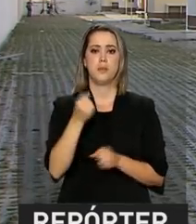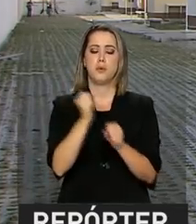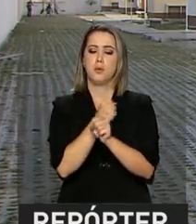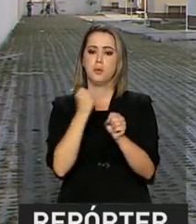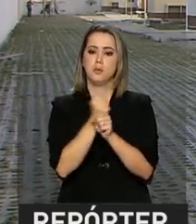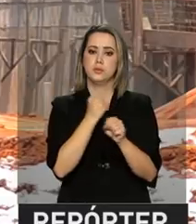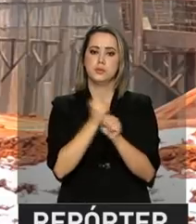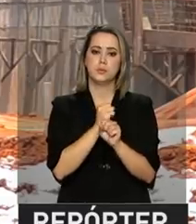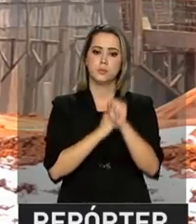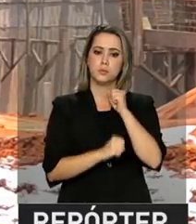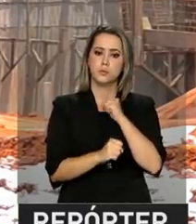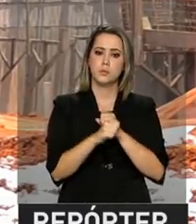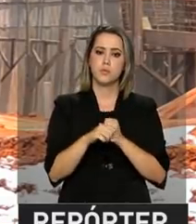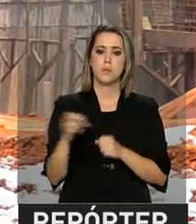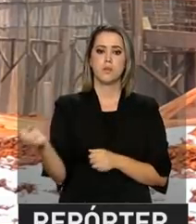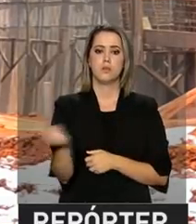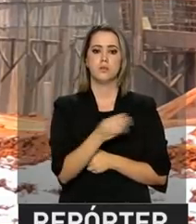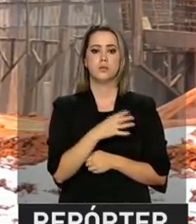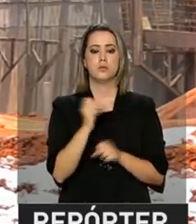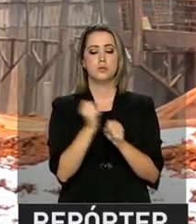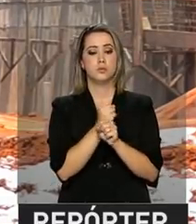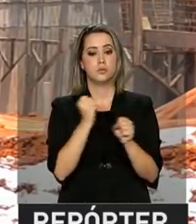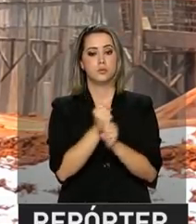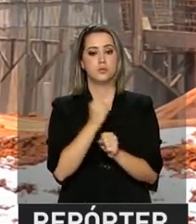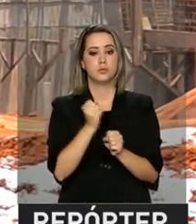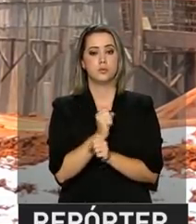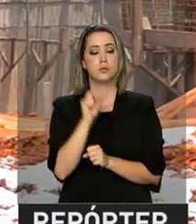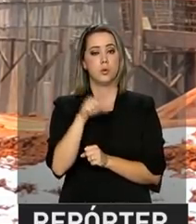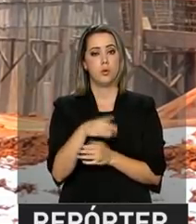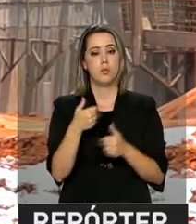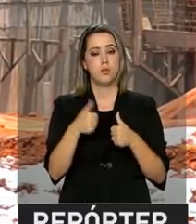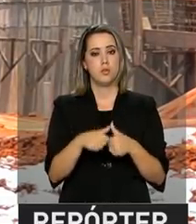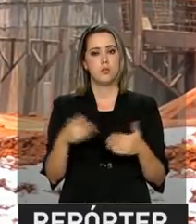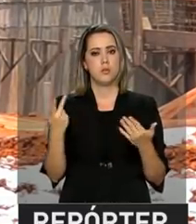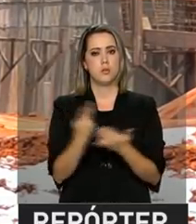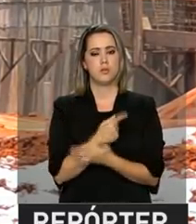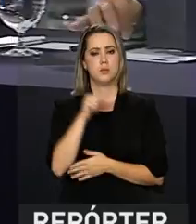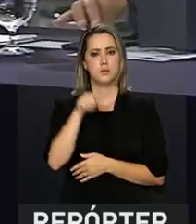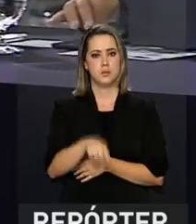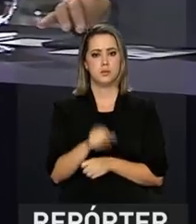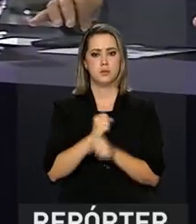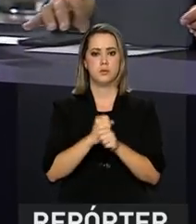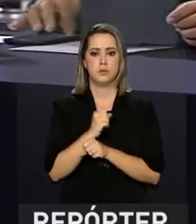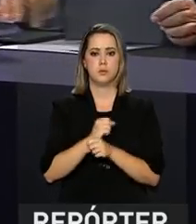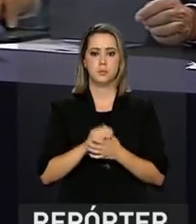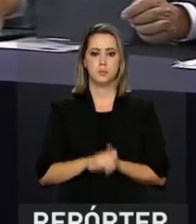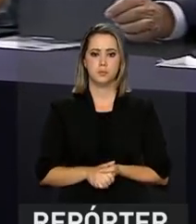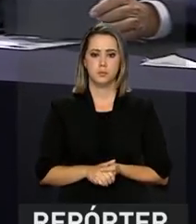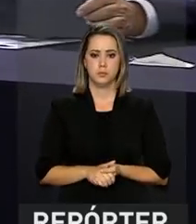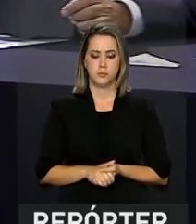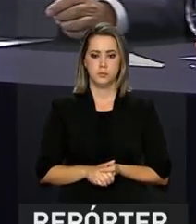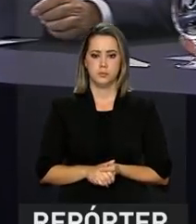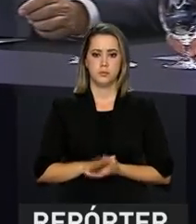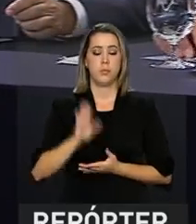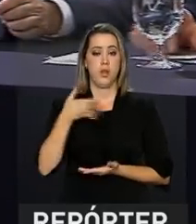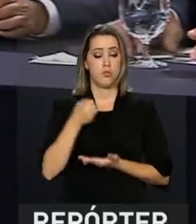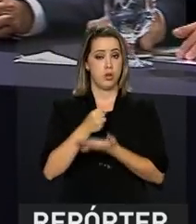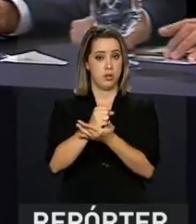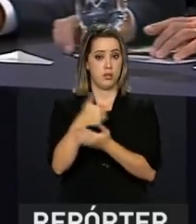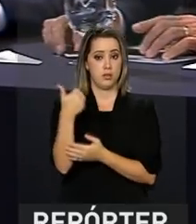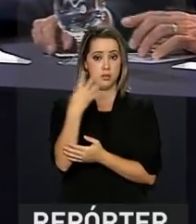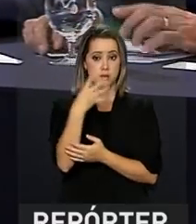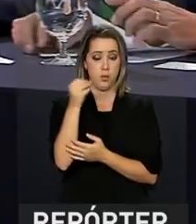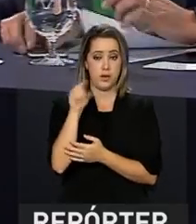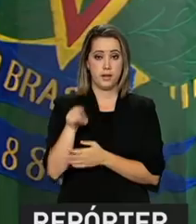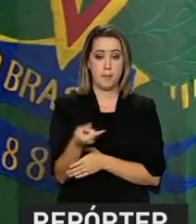no ano passado. E novas obras do Minha Casa Minha Vida estão previstas para este ano. Já entregamos 140 mil casas no ano